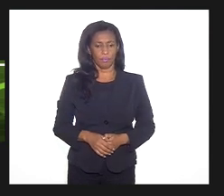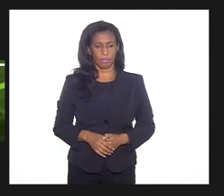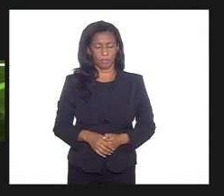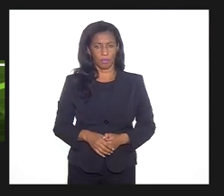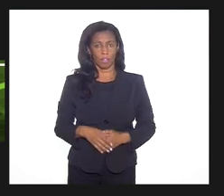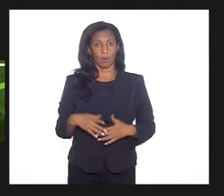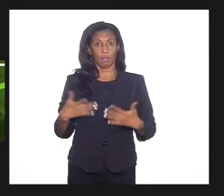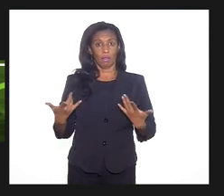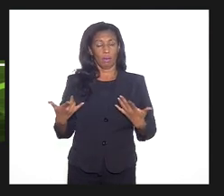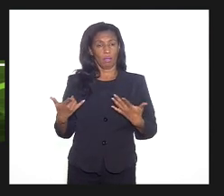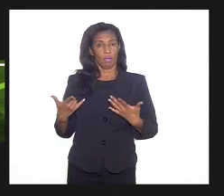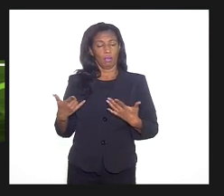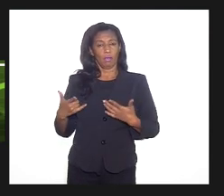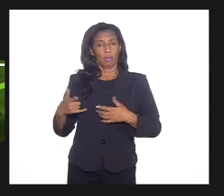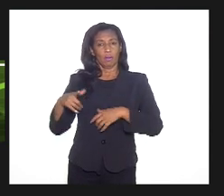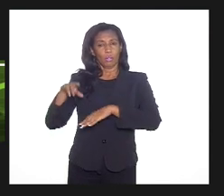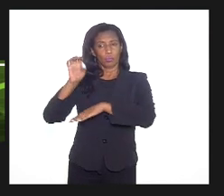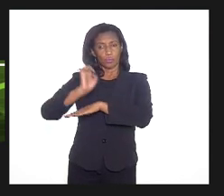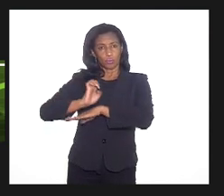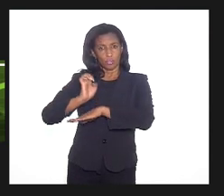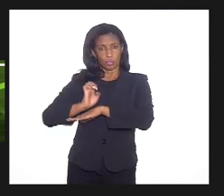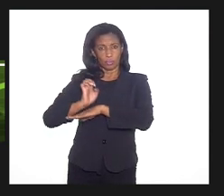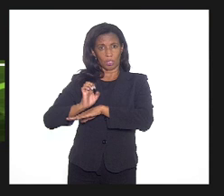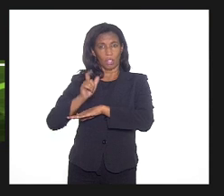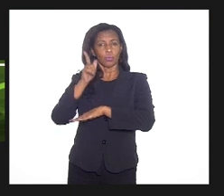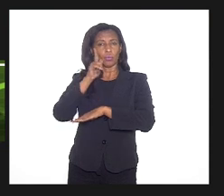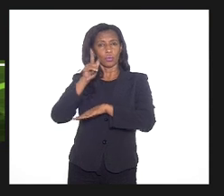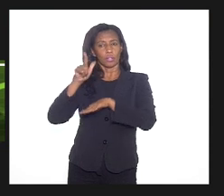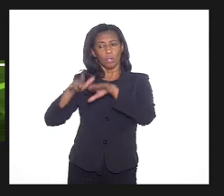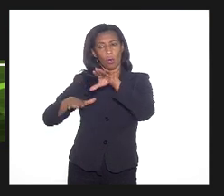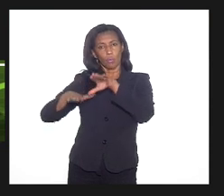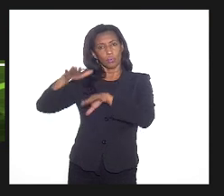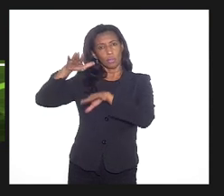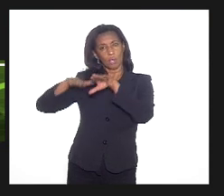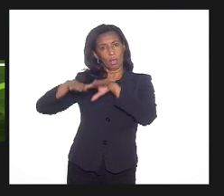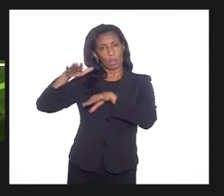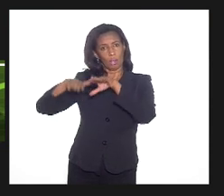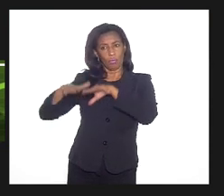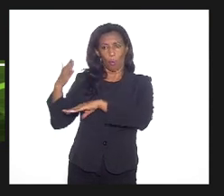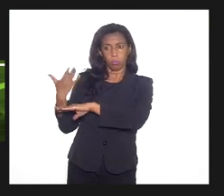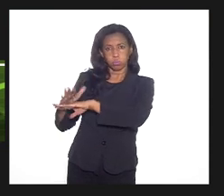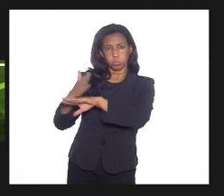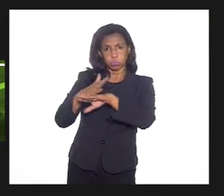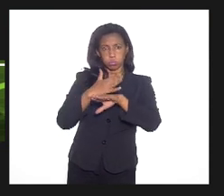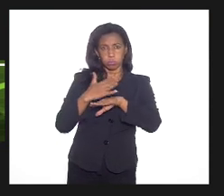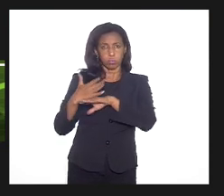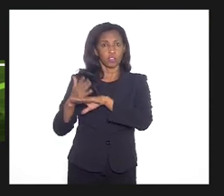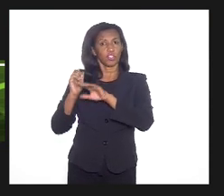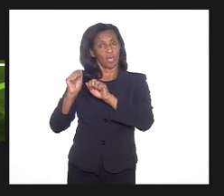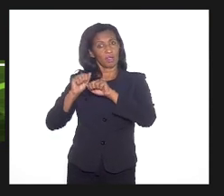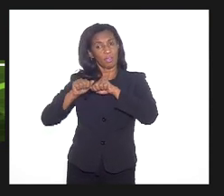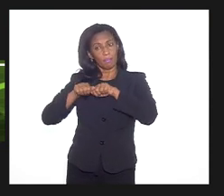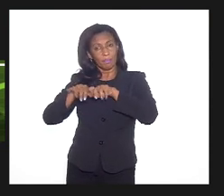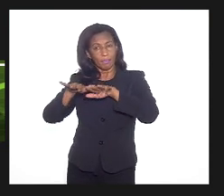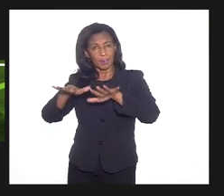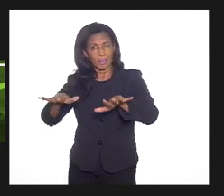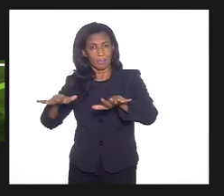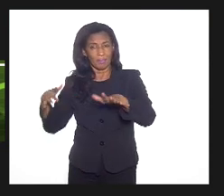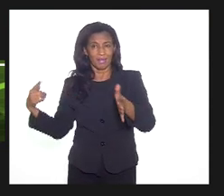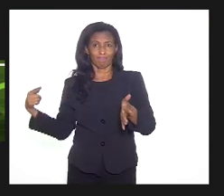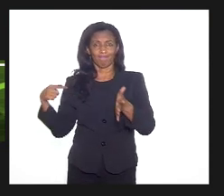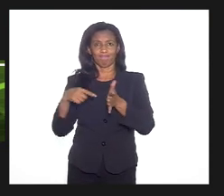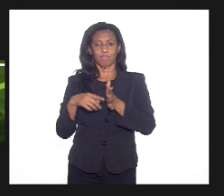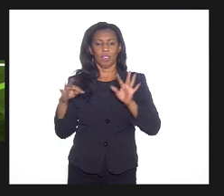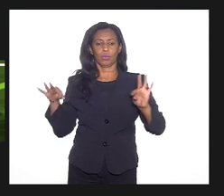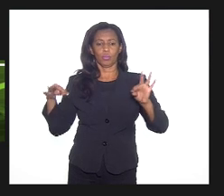com que o Estado pudesse manter o seu nível de atividade, já que a pandemia afetou a todos.